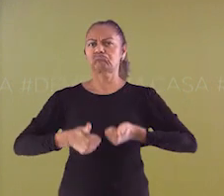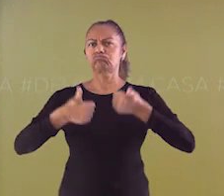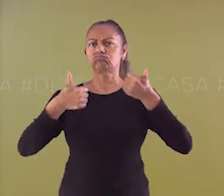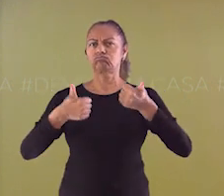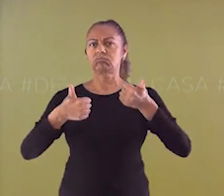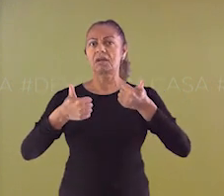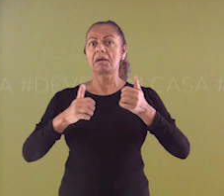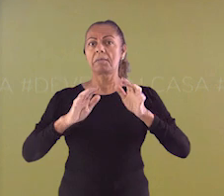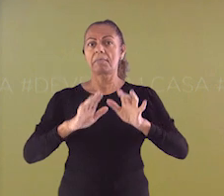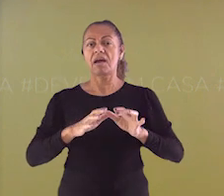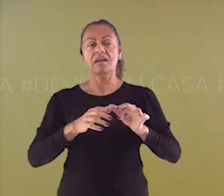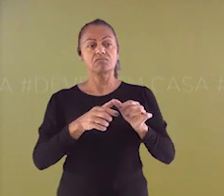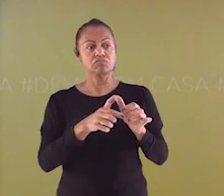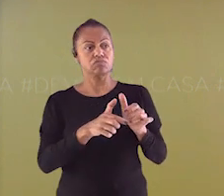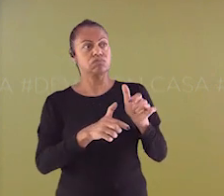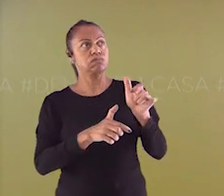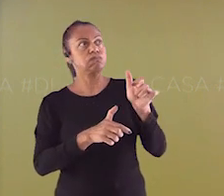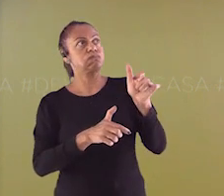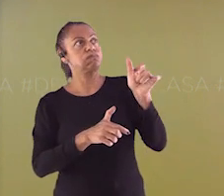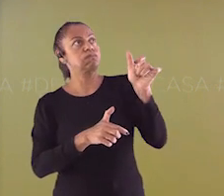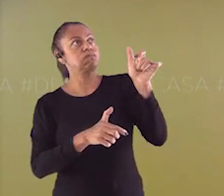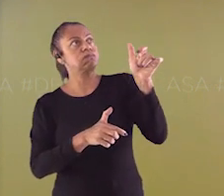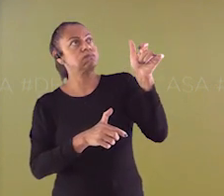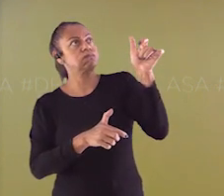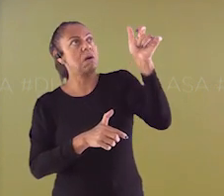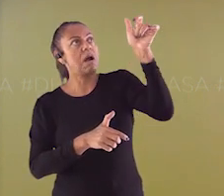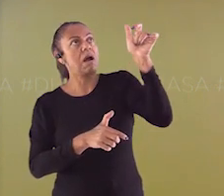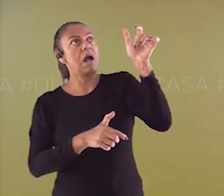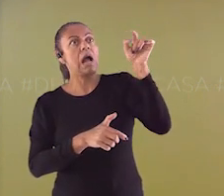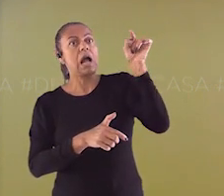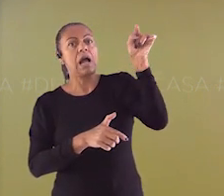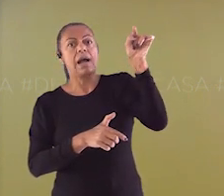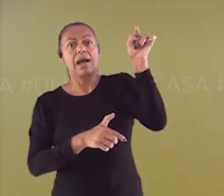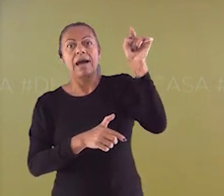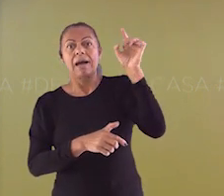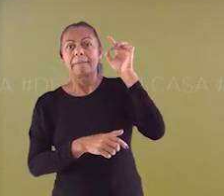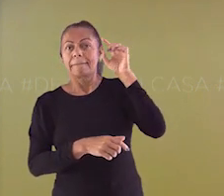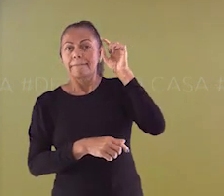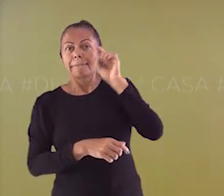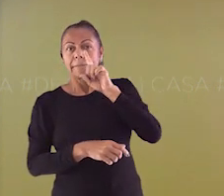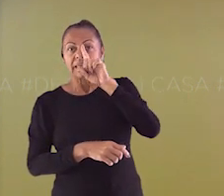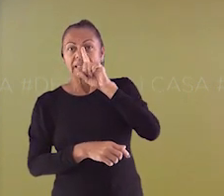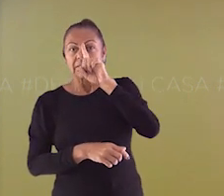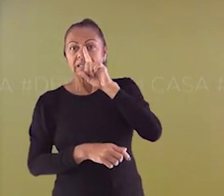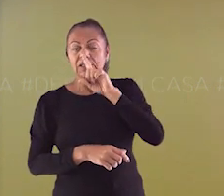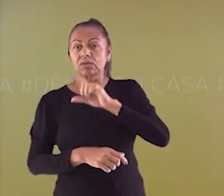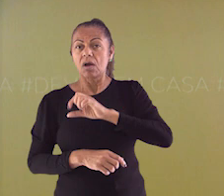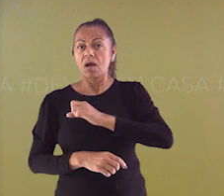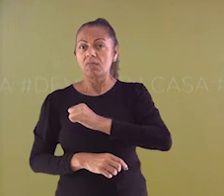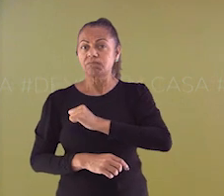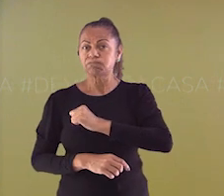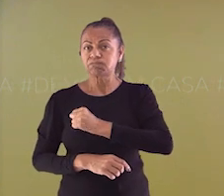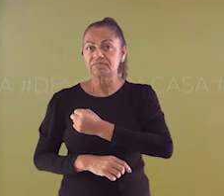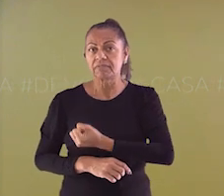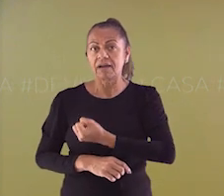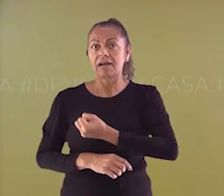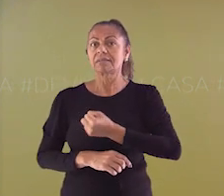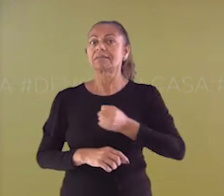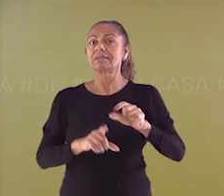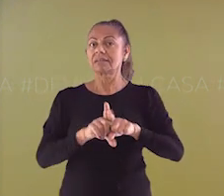100%. Já lá no topo encontra-se o perigo do infarto e do AVC. Para